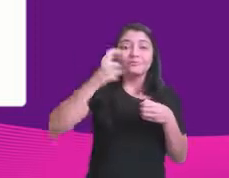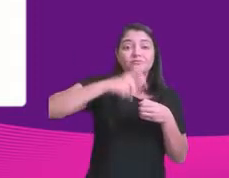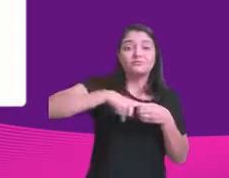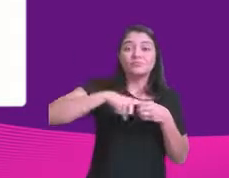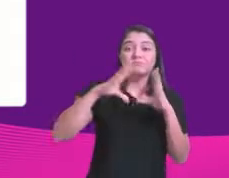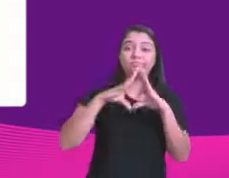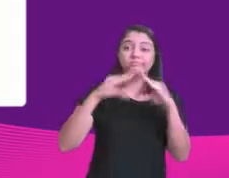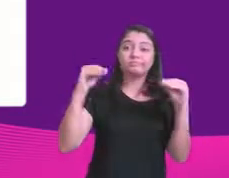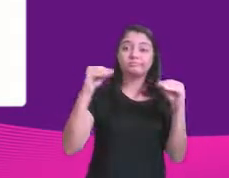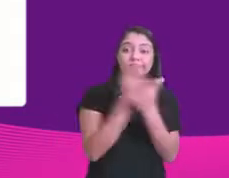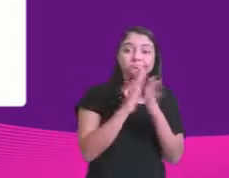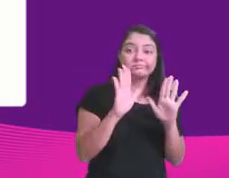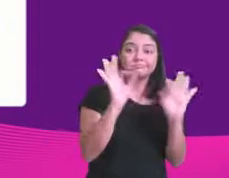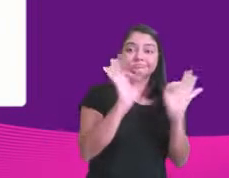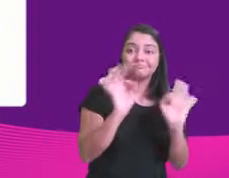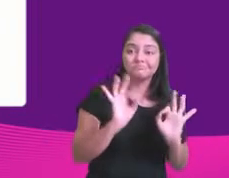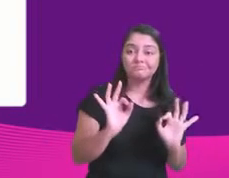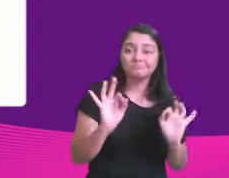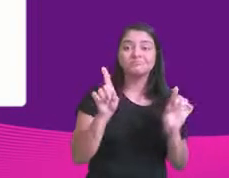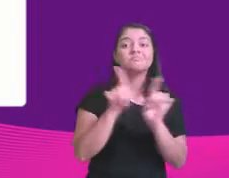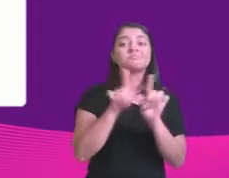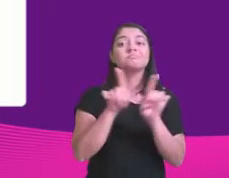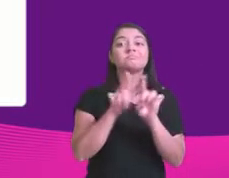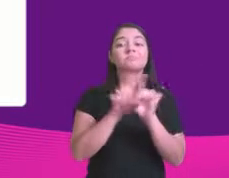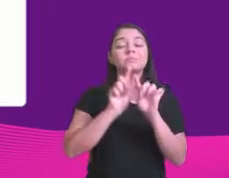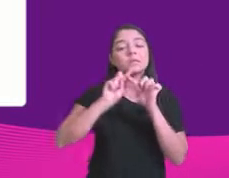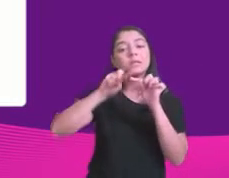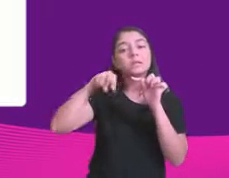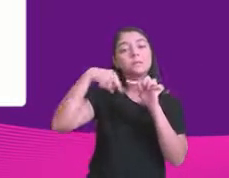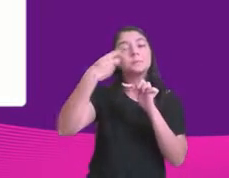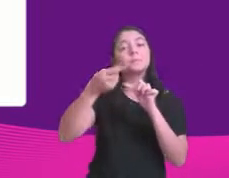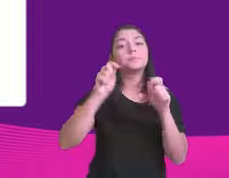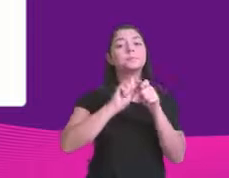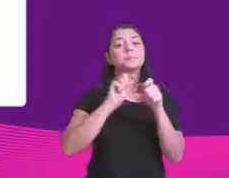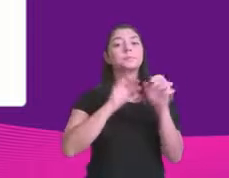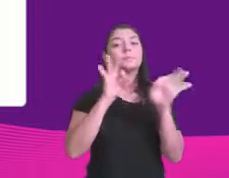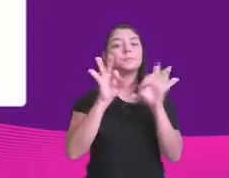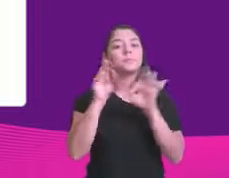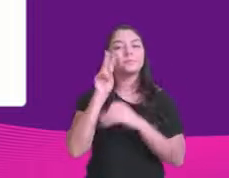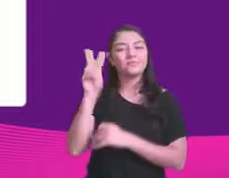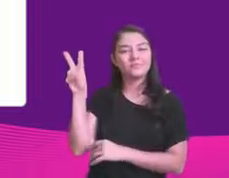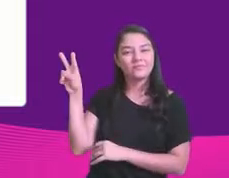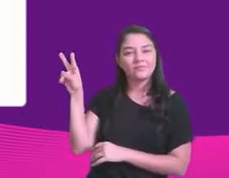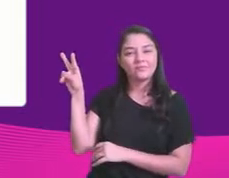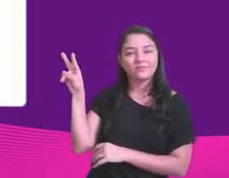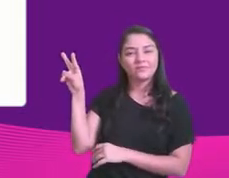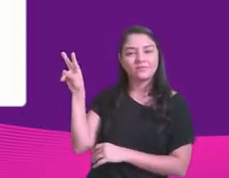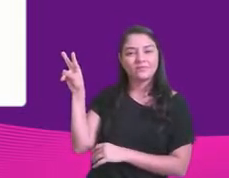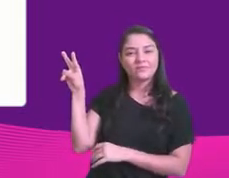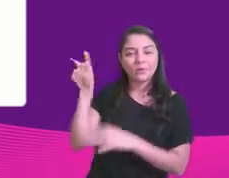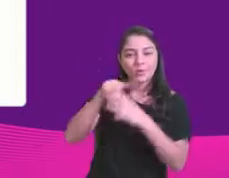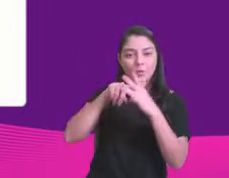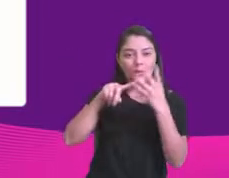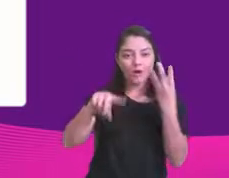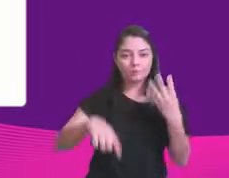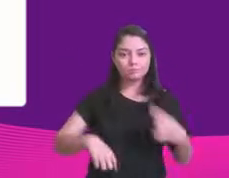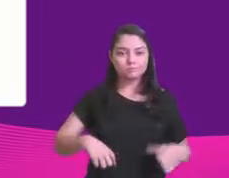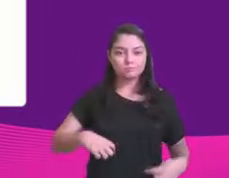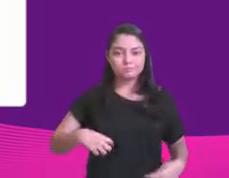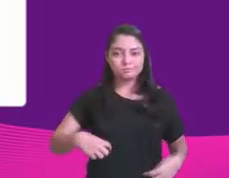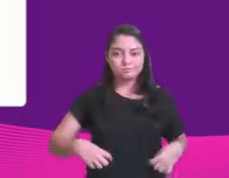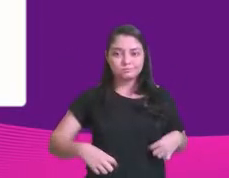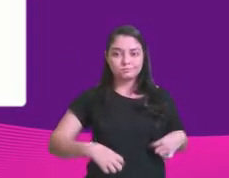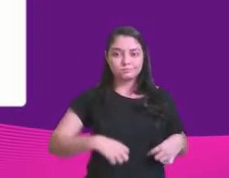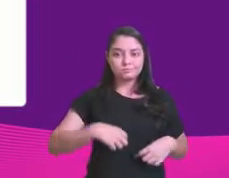gente tem é de laparotomia mediana. Depois a gente coloca 4 tubos, 2 de um lado no flanco, 2 no outro. A máquina